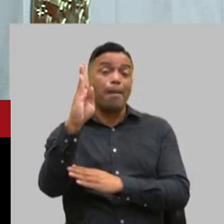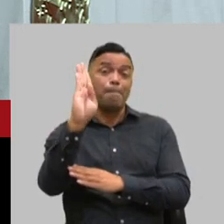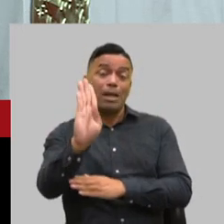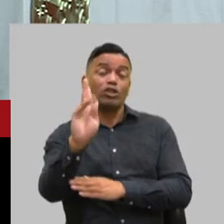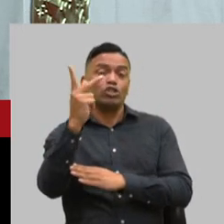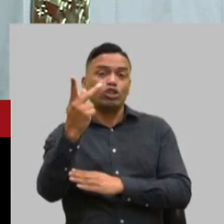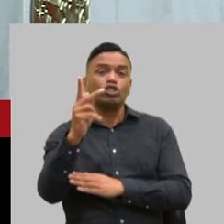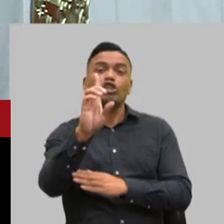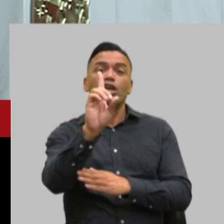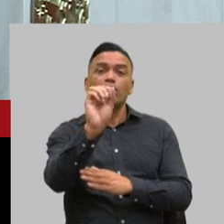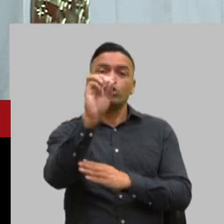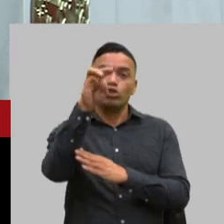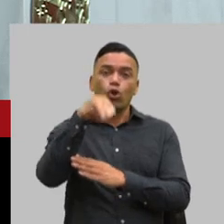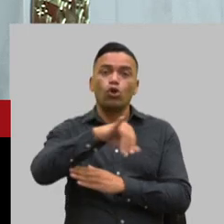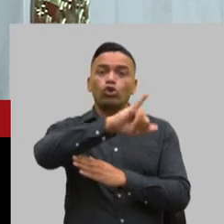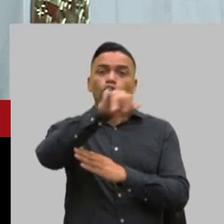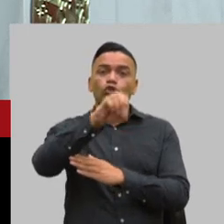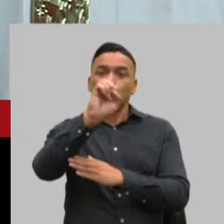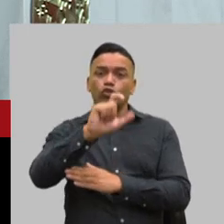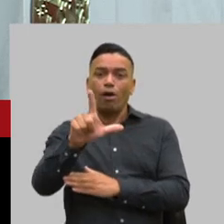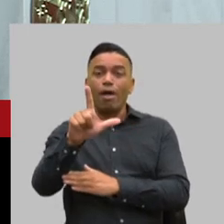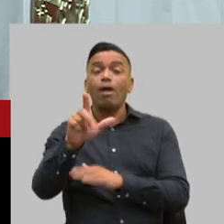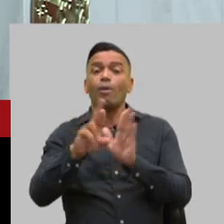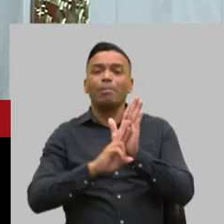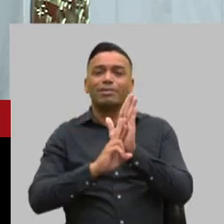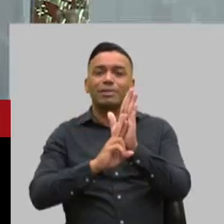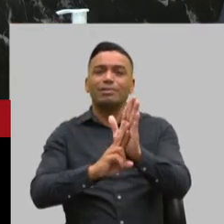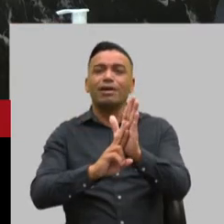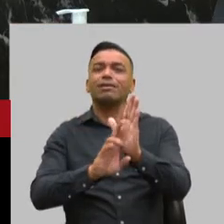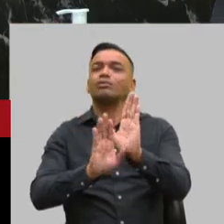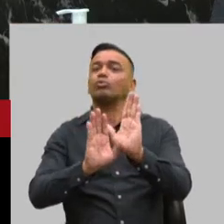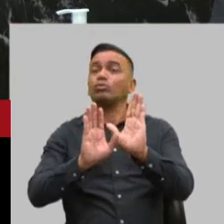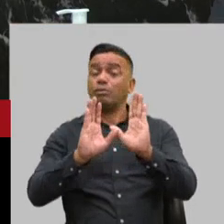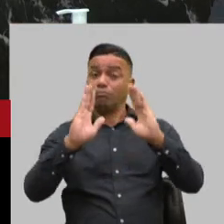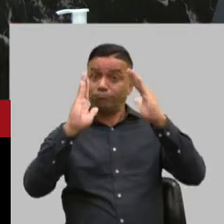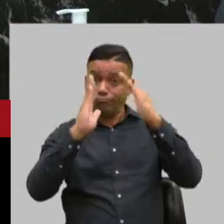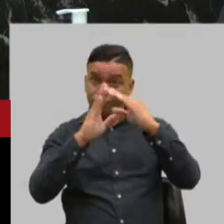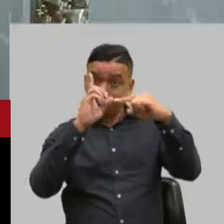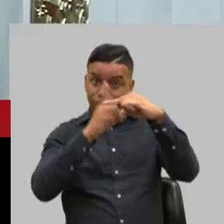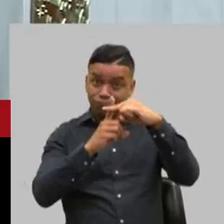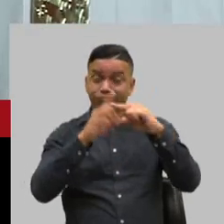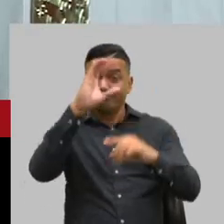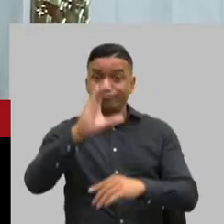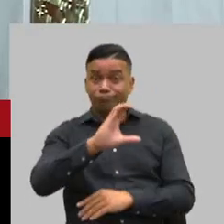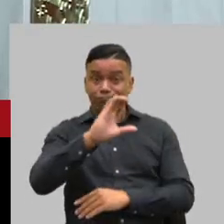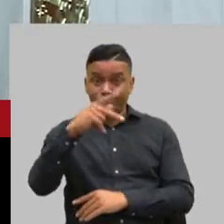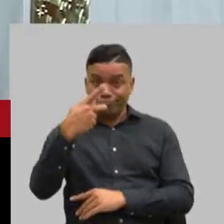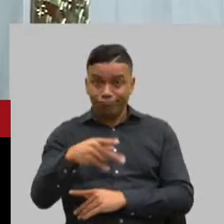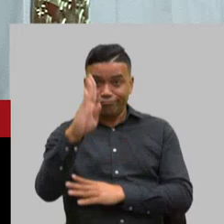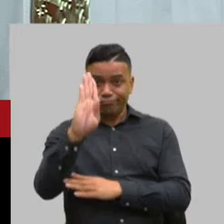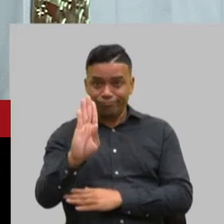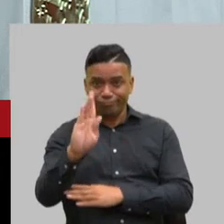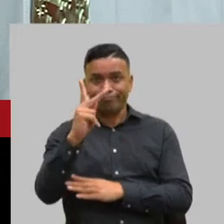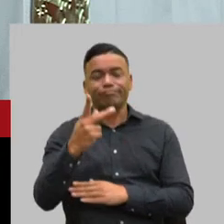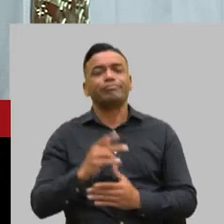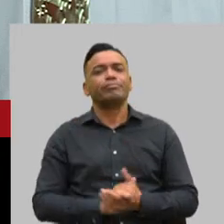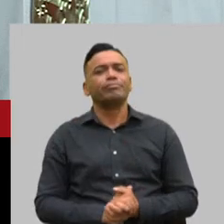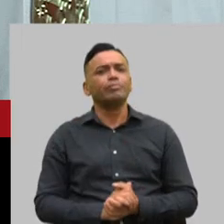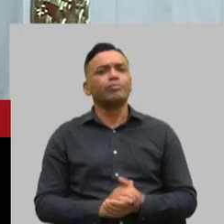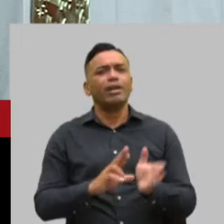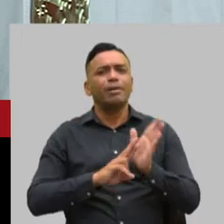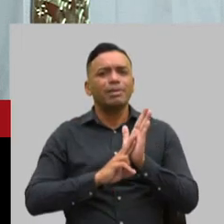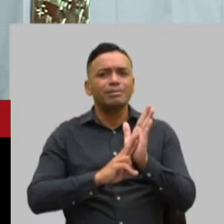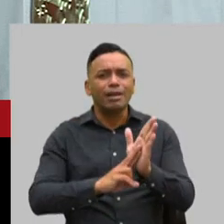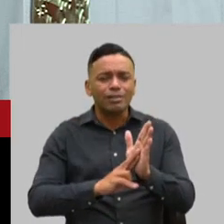Santos, representando a Arquidiocese. Minhas colegas deputadas Beatriz